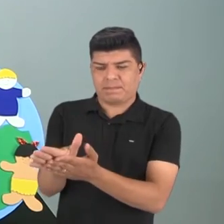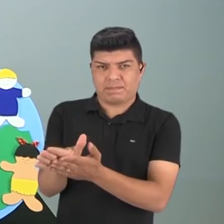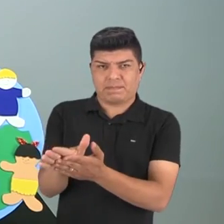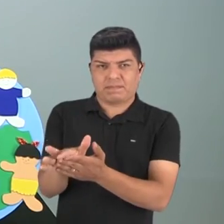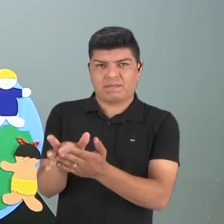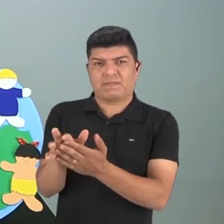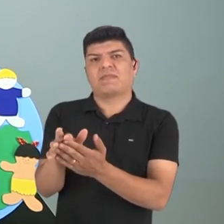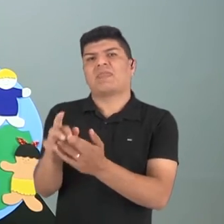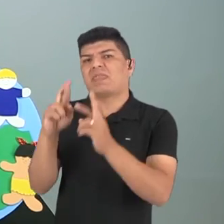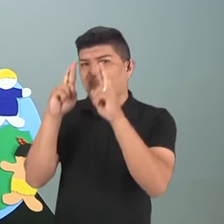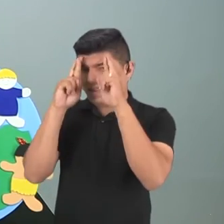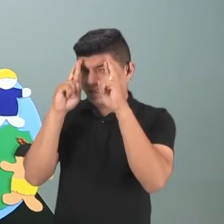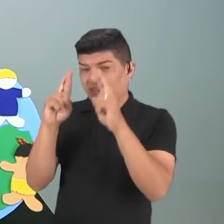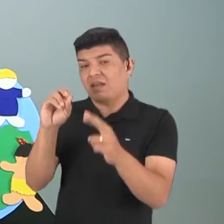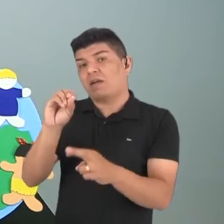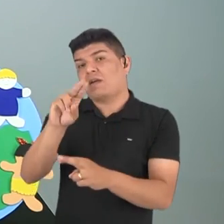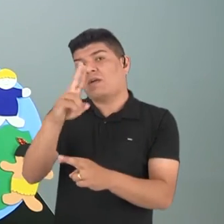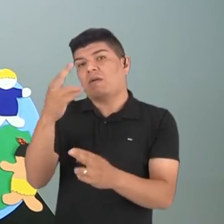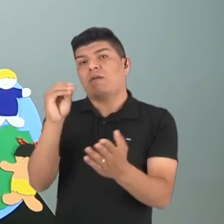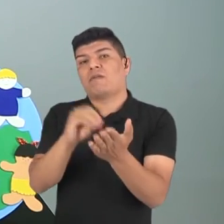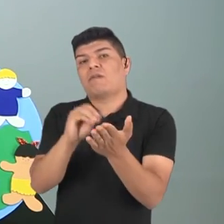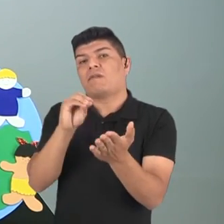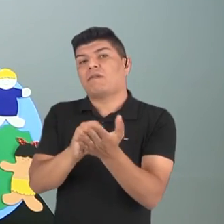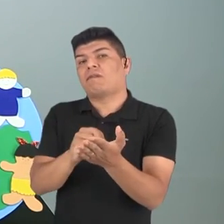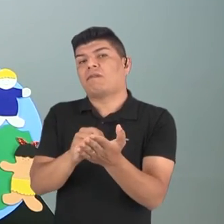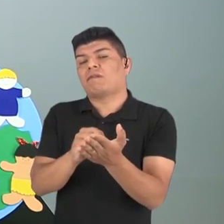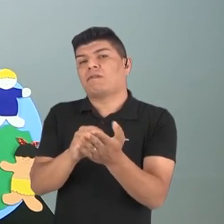É respeito ou desrespeito? É